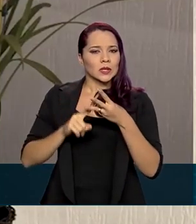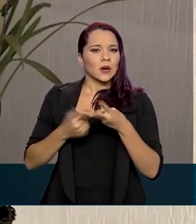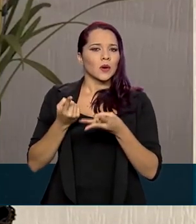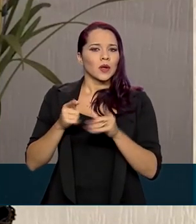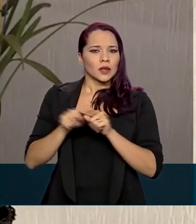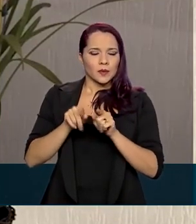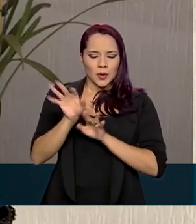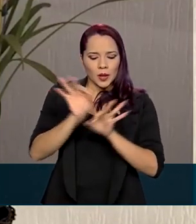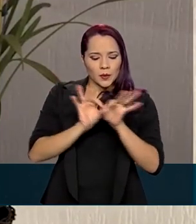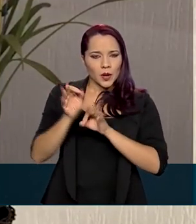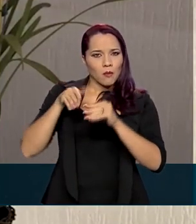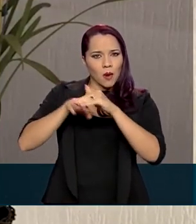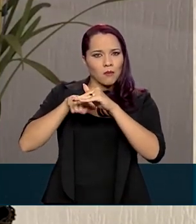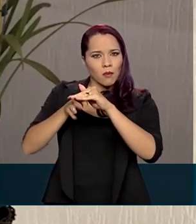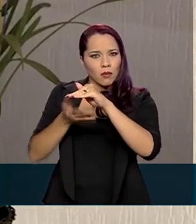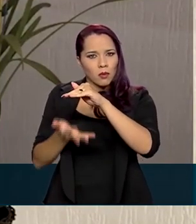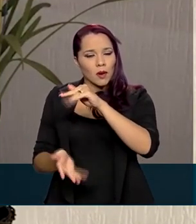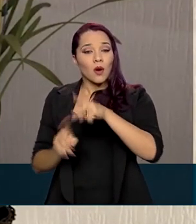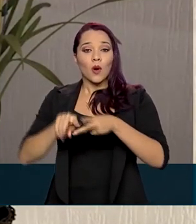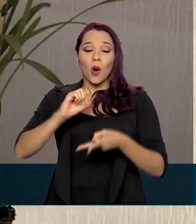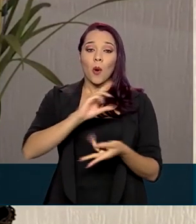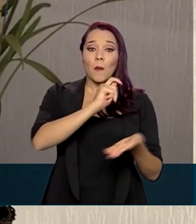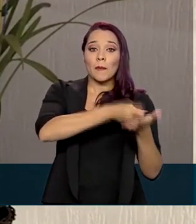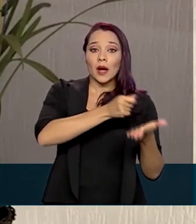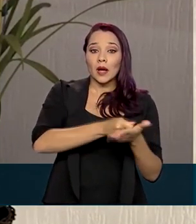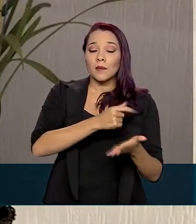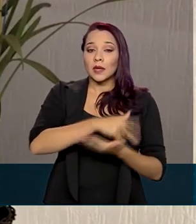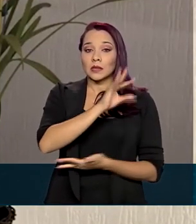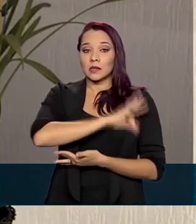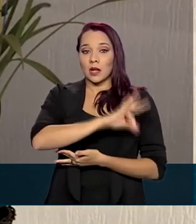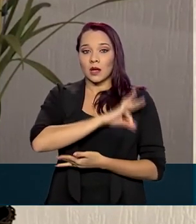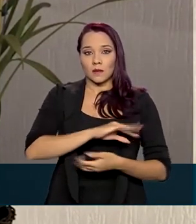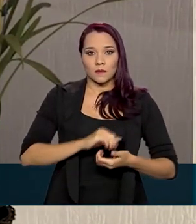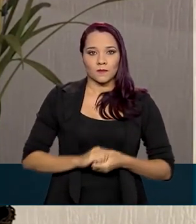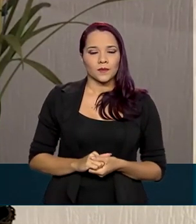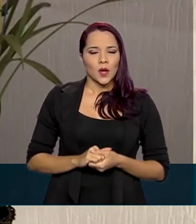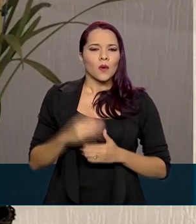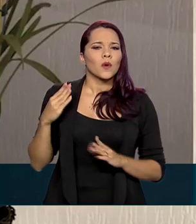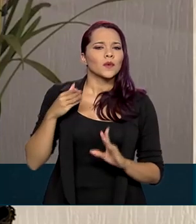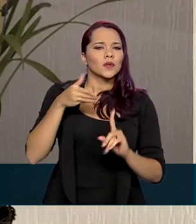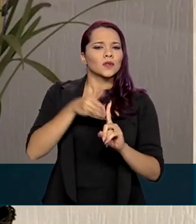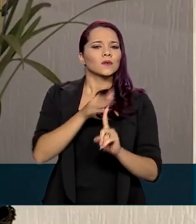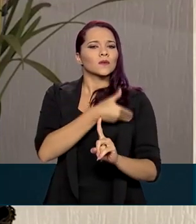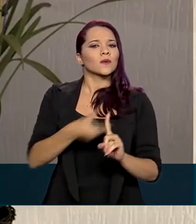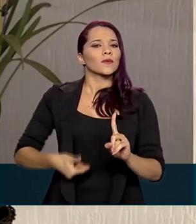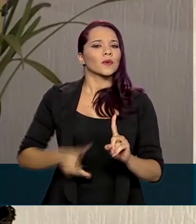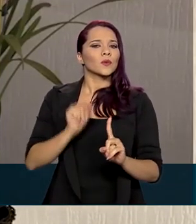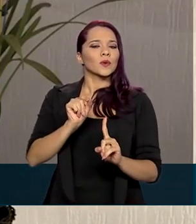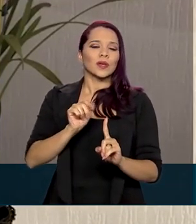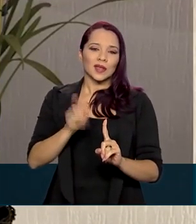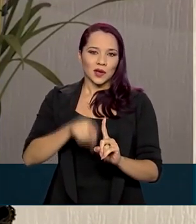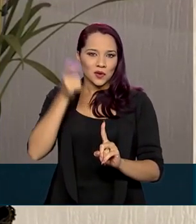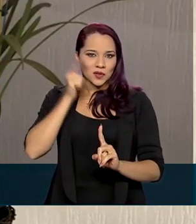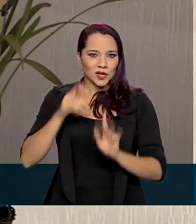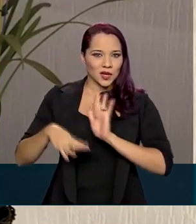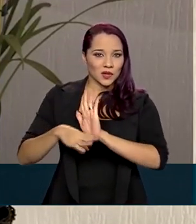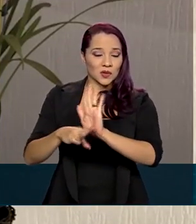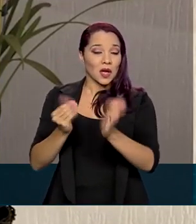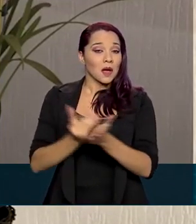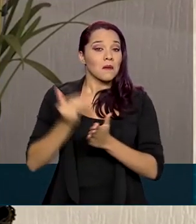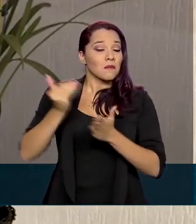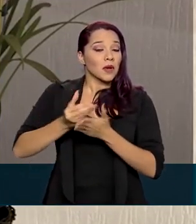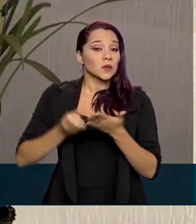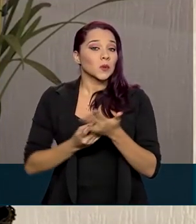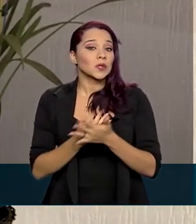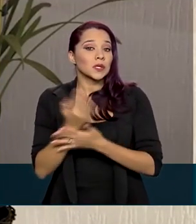formação de estoque ou pagamento de funcionários. A meta do governo com esse recurso é que ele atenda o maior